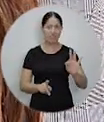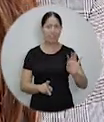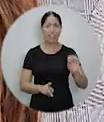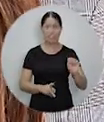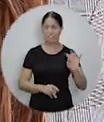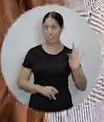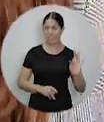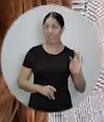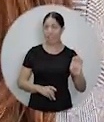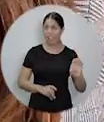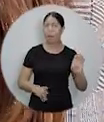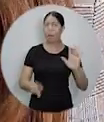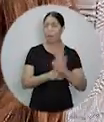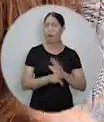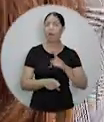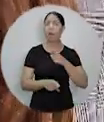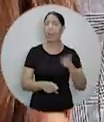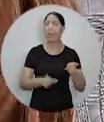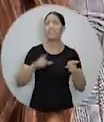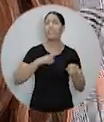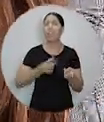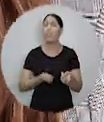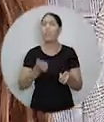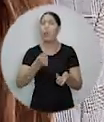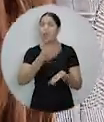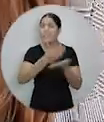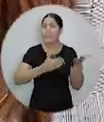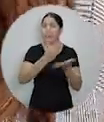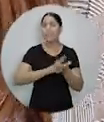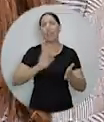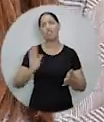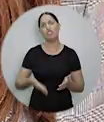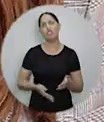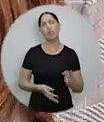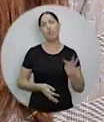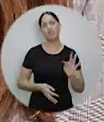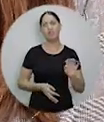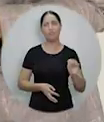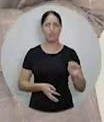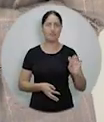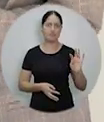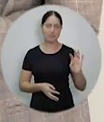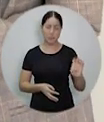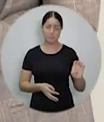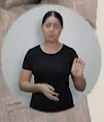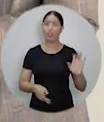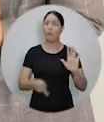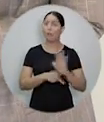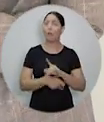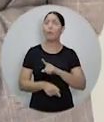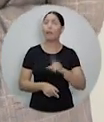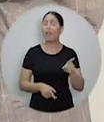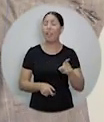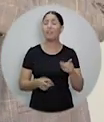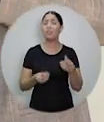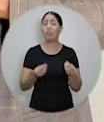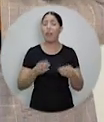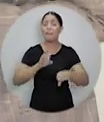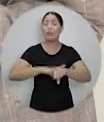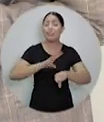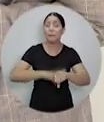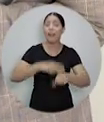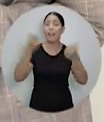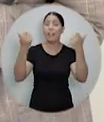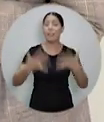TSE de filiações. Nós já somos quase a metade dos filiados. Então não tem como, isso é número, é matemática, não tem como